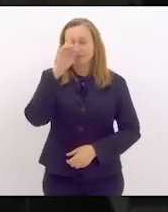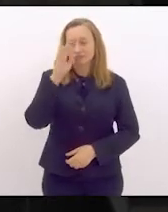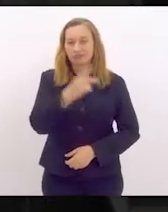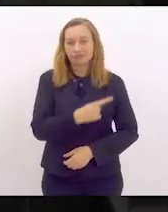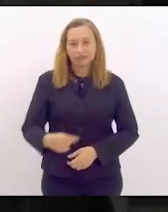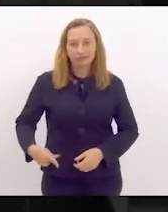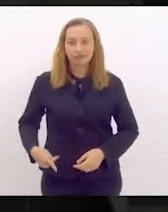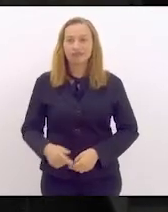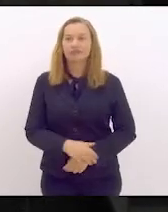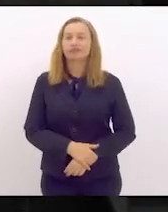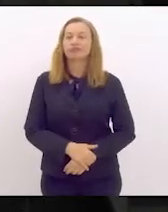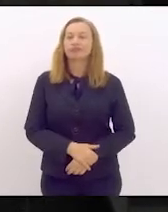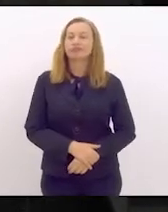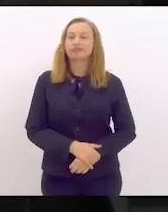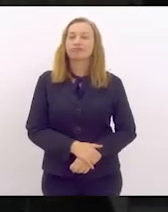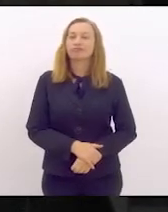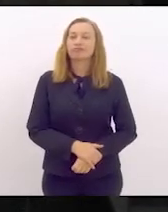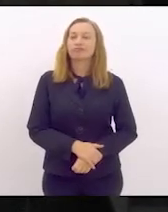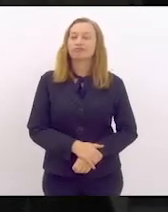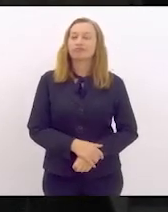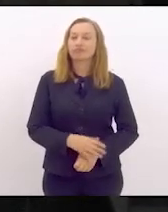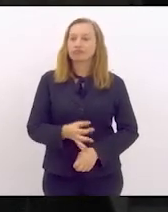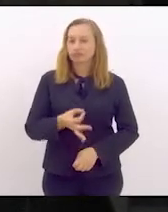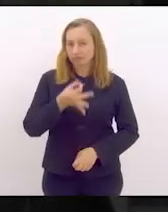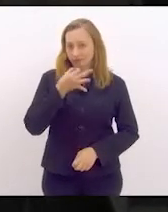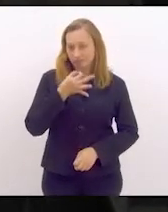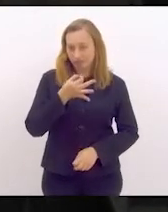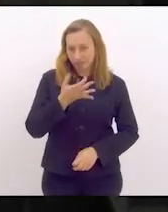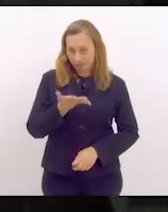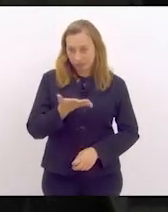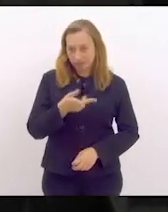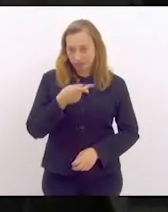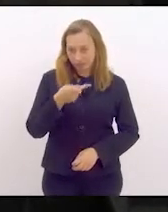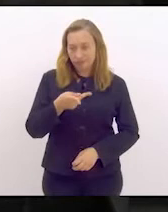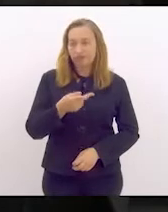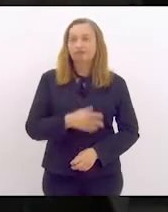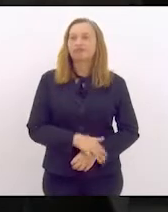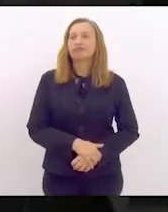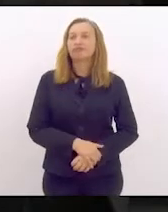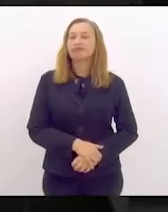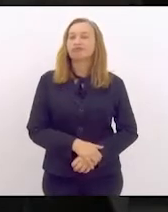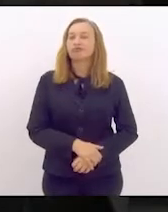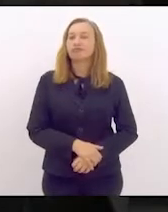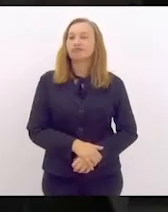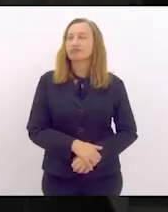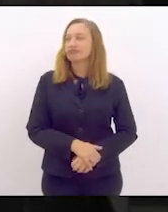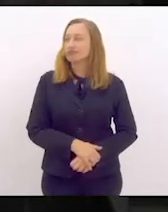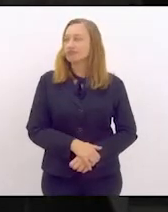Presidente, queria dar aqui um depoimento, visto que estamos